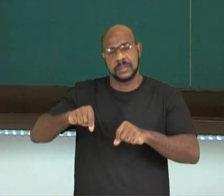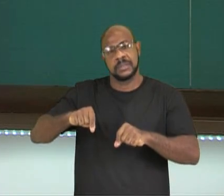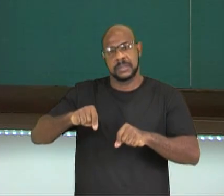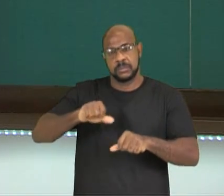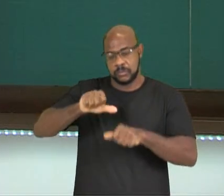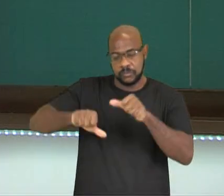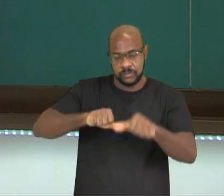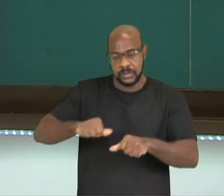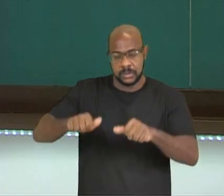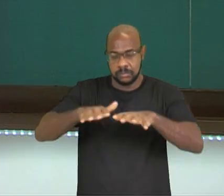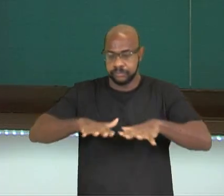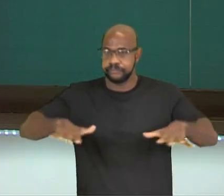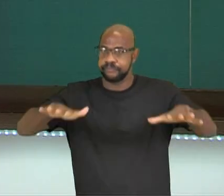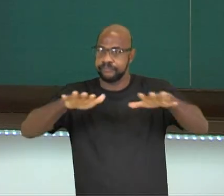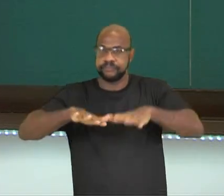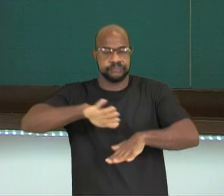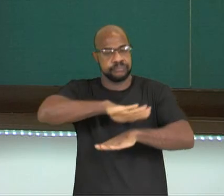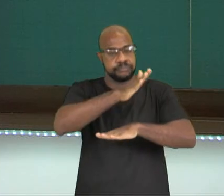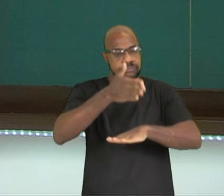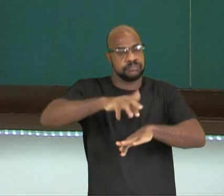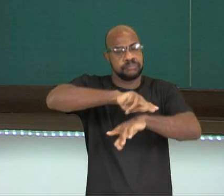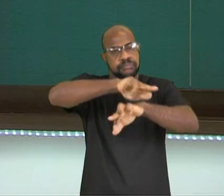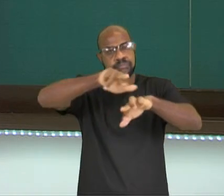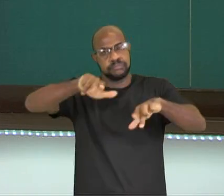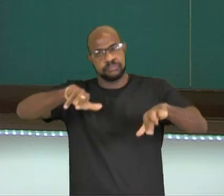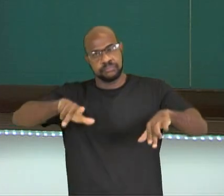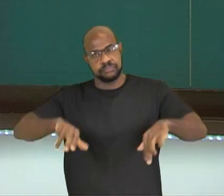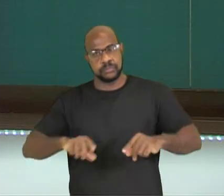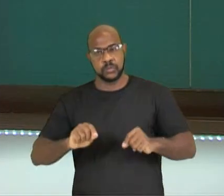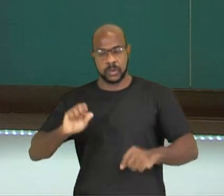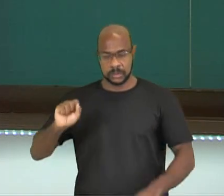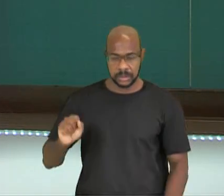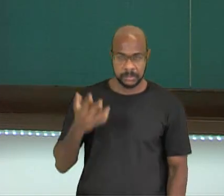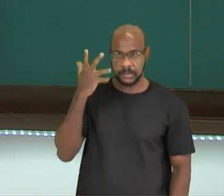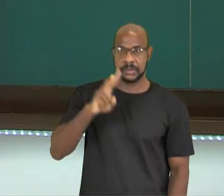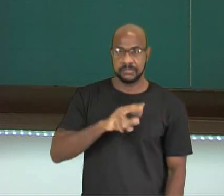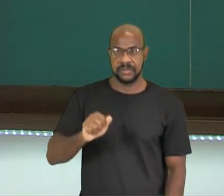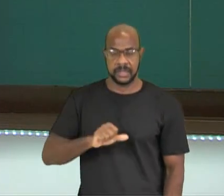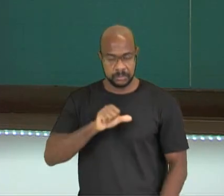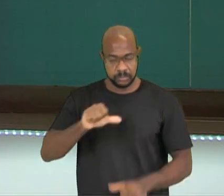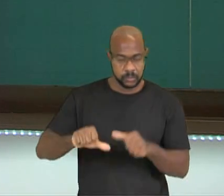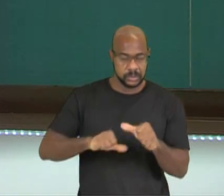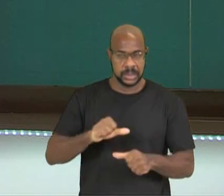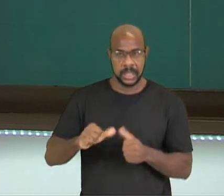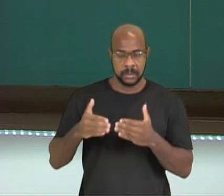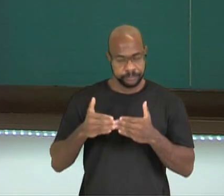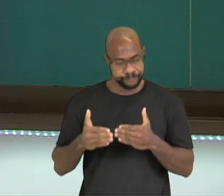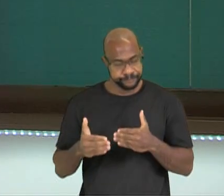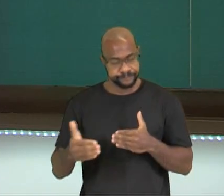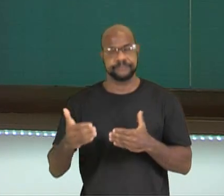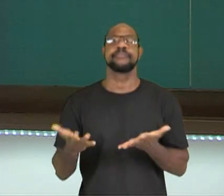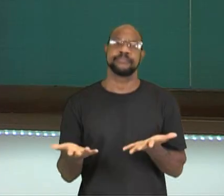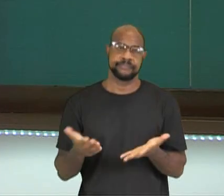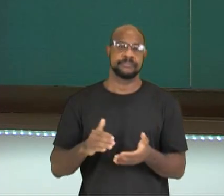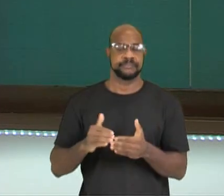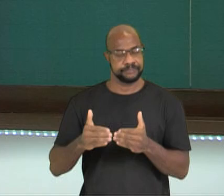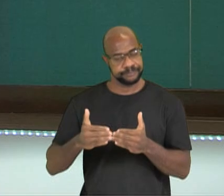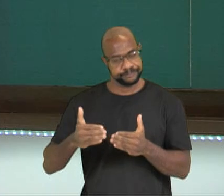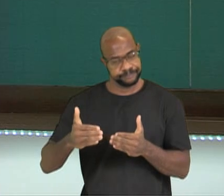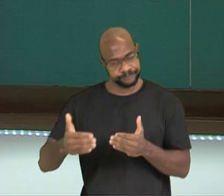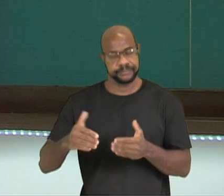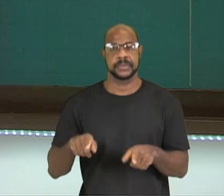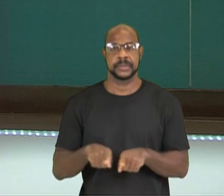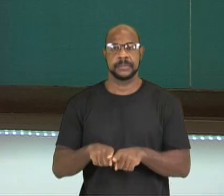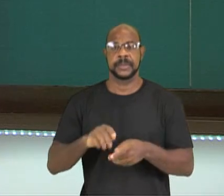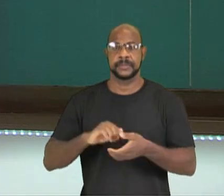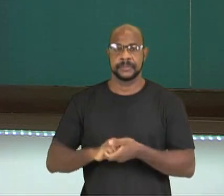fatores, alguns fenômenos que vão alterar as características desse relevo ao longo do tempo. Claro que nós